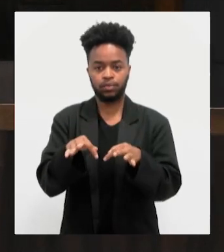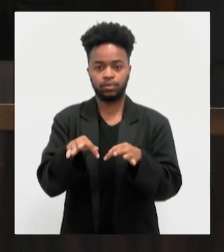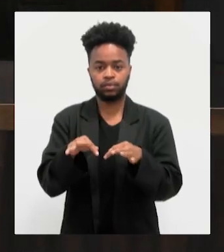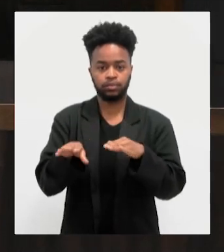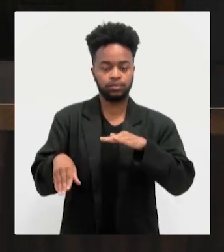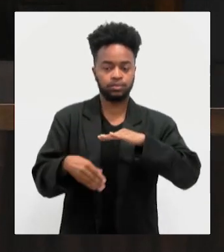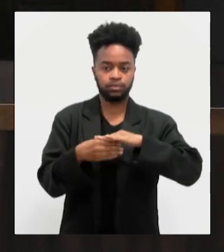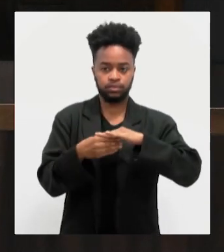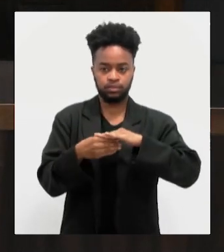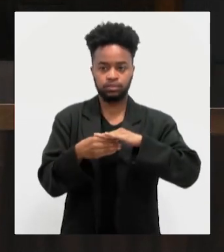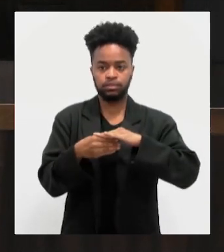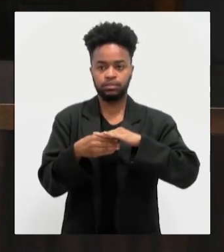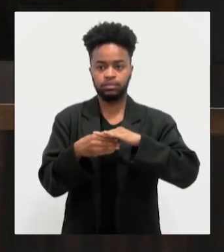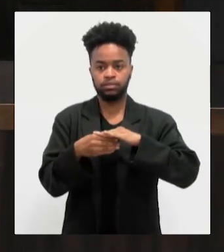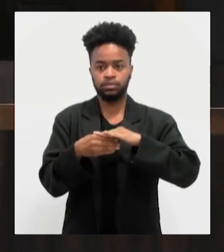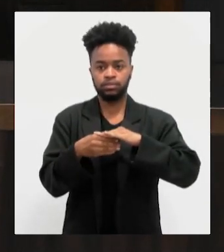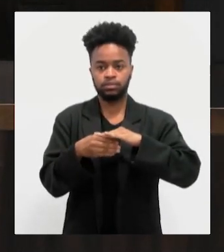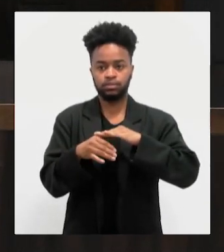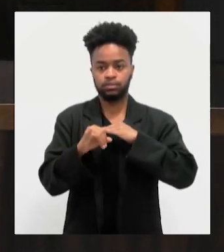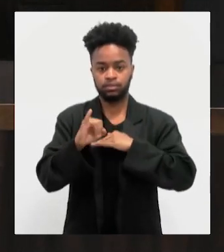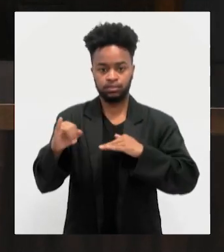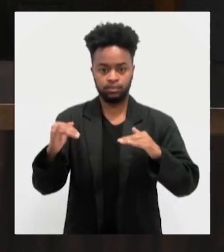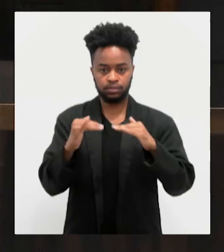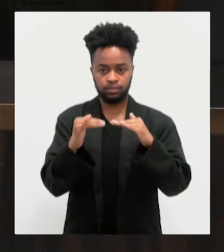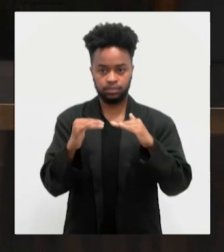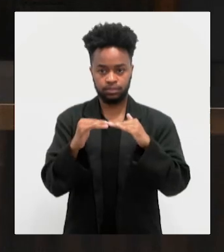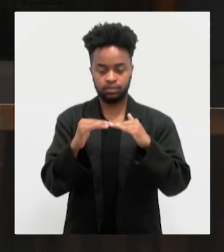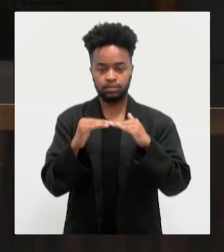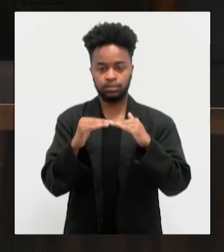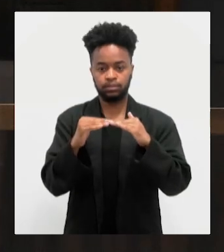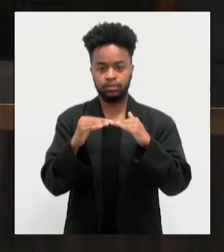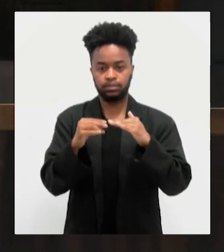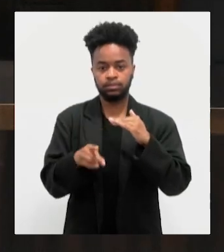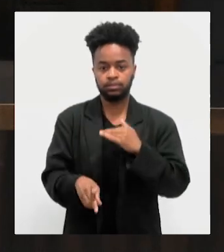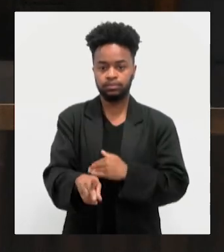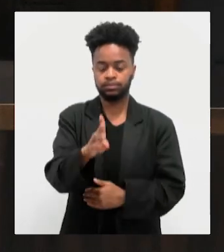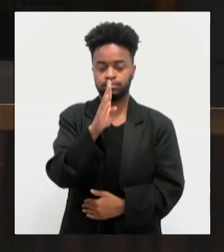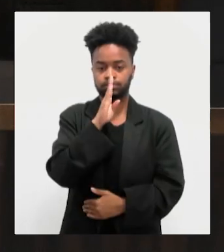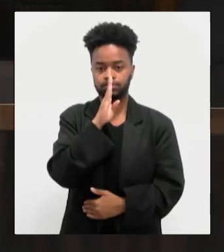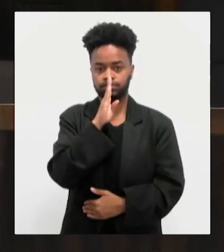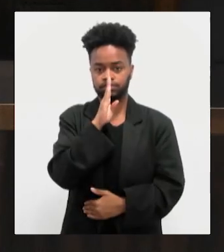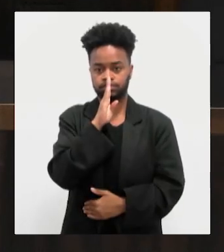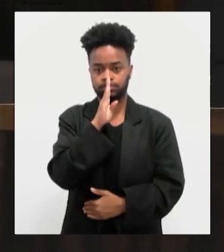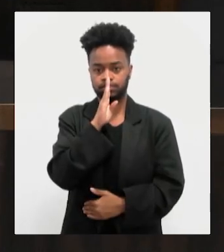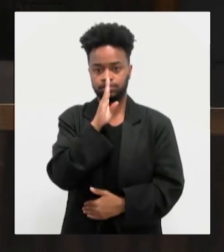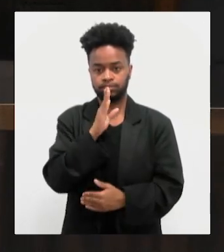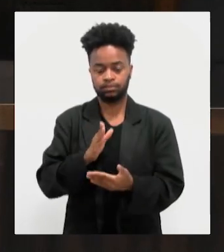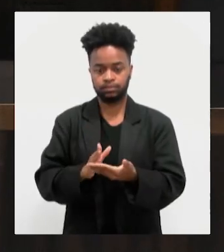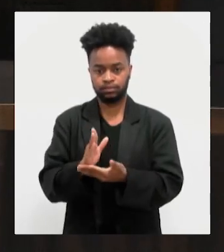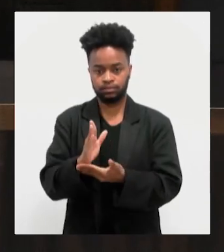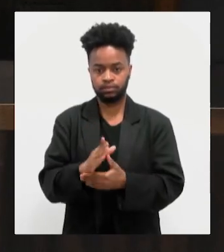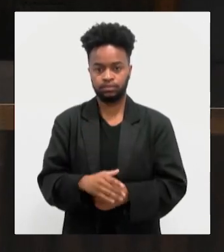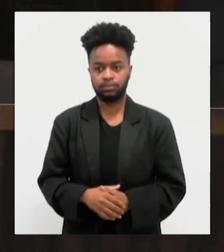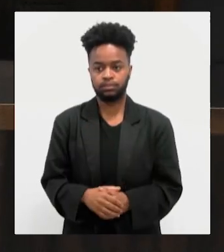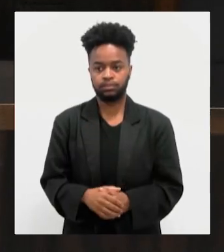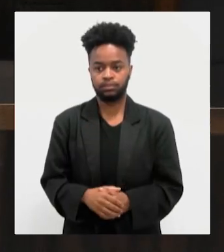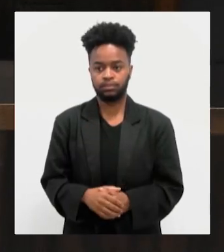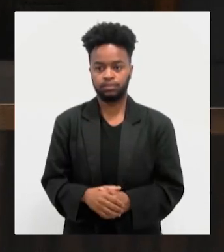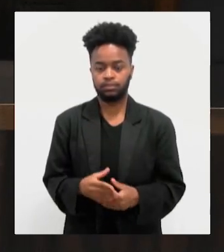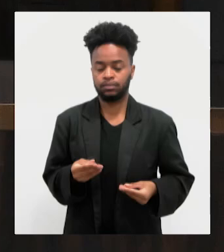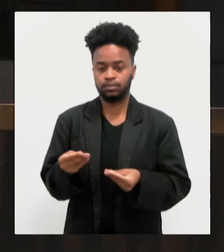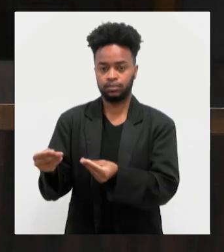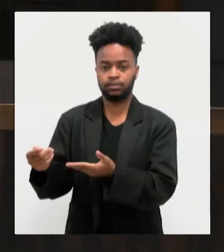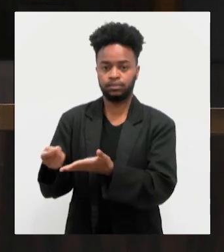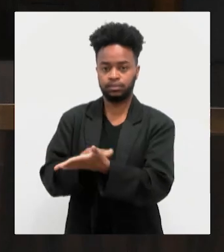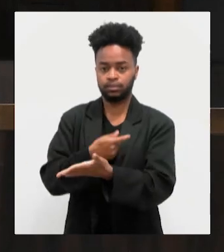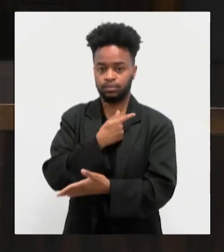assim emendada. Os senhores que aprovam, permaneçam como estão. Aprovado. Vai ao autógrafo.